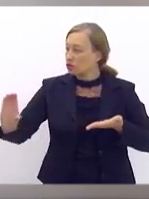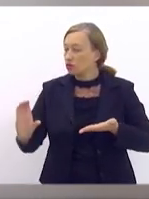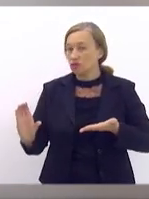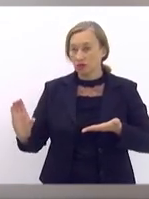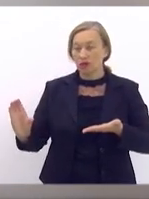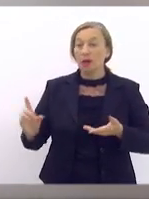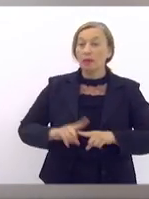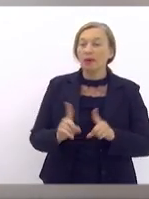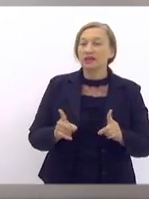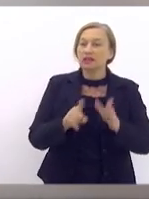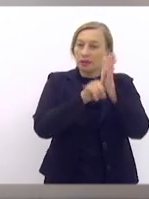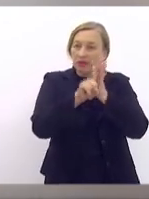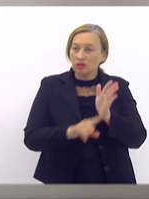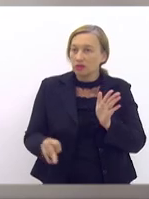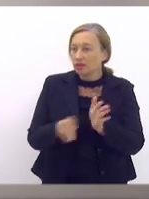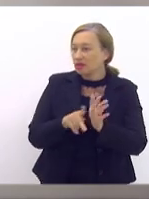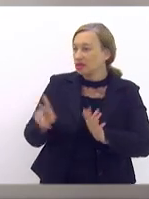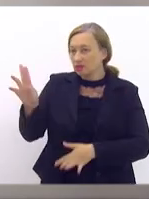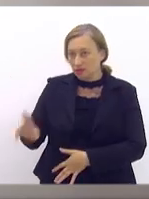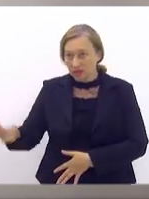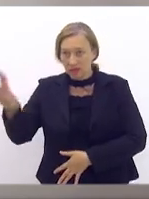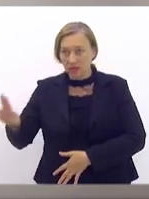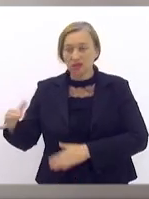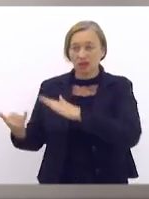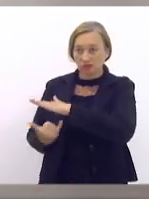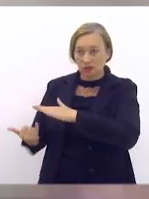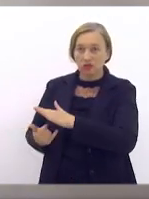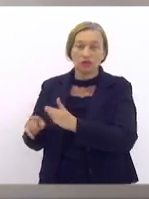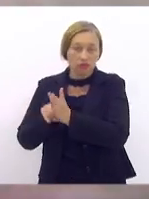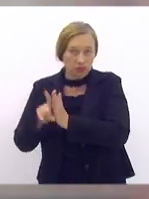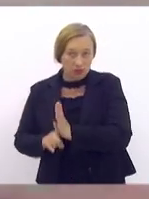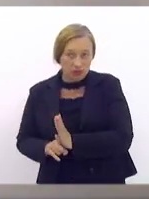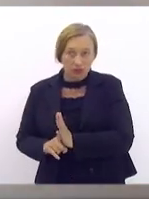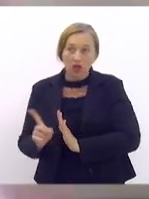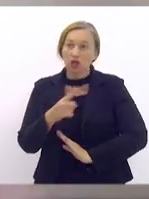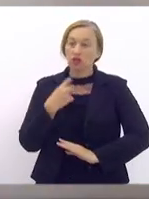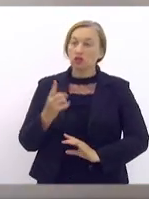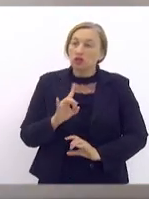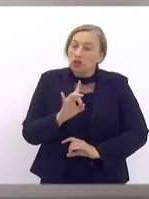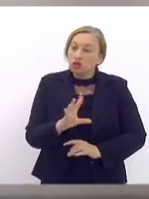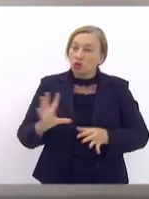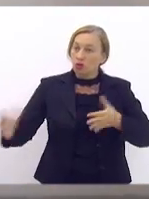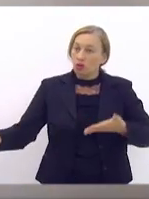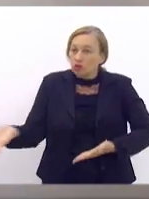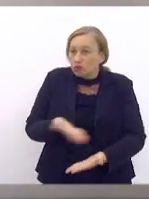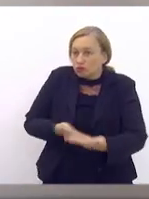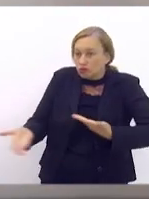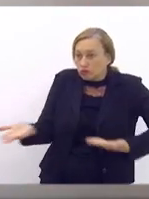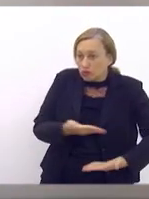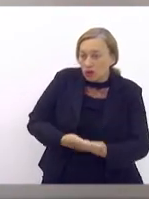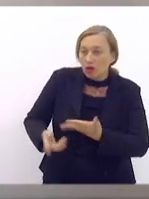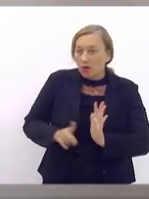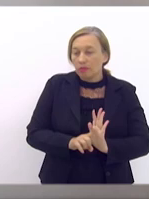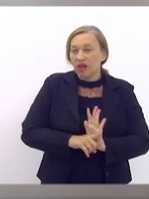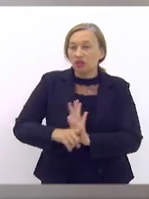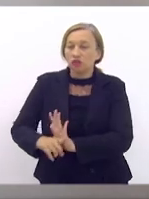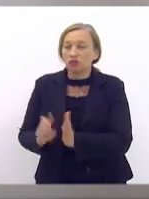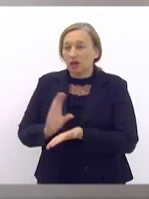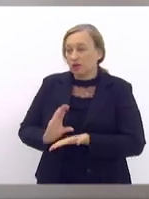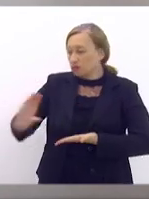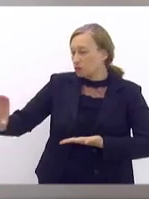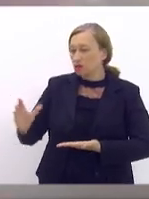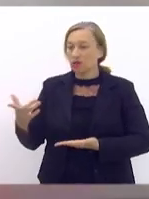Mas a pesquisa é daquela universidade, é daquela instituição de pesquisa, e nós somos apenas a ponte, né, para conseguir o recurso. Então a gente consegue pegar